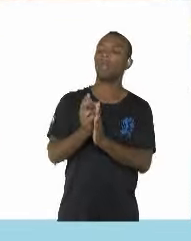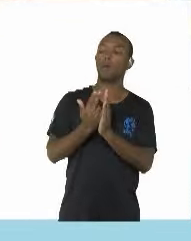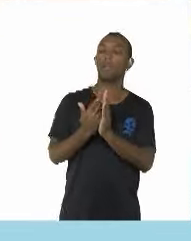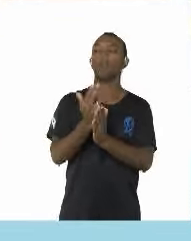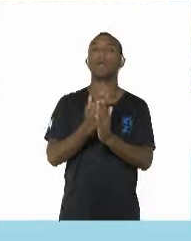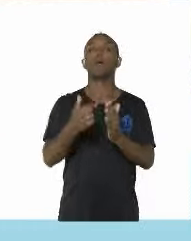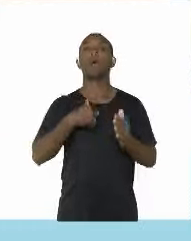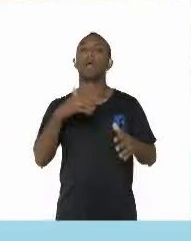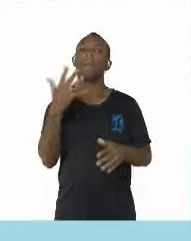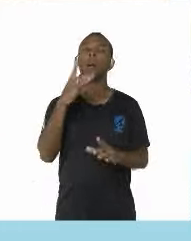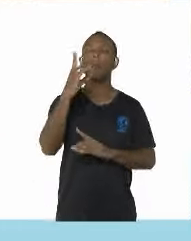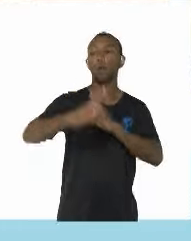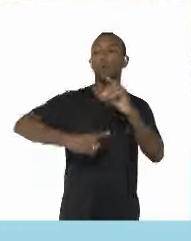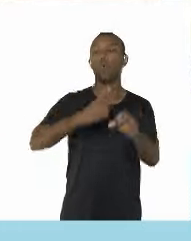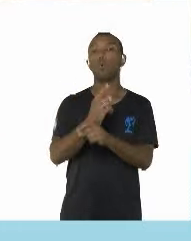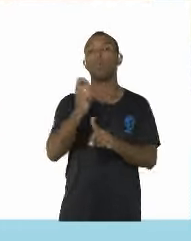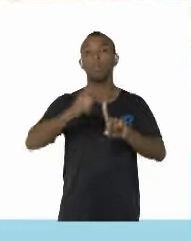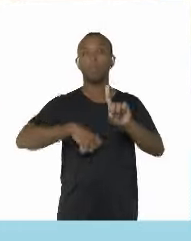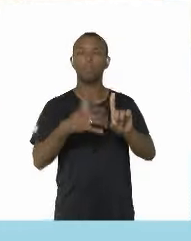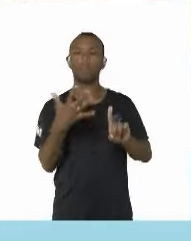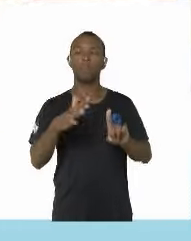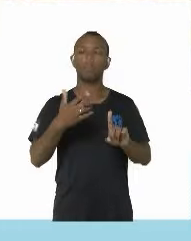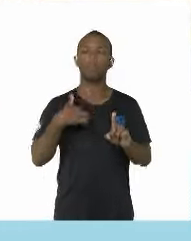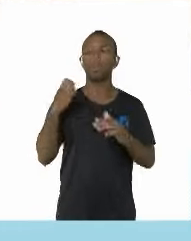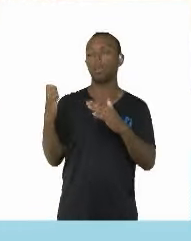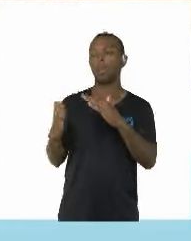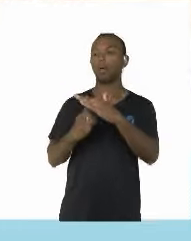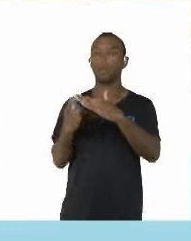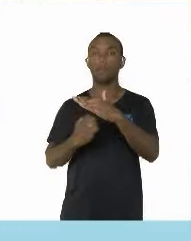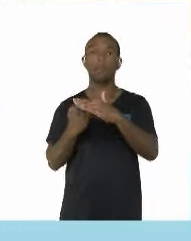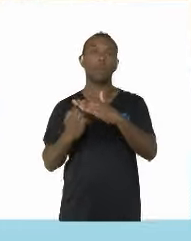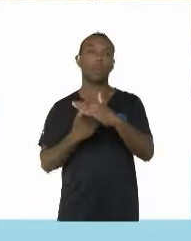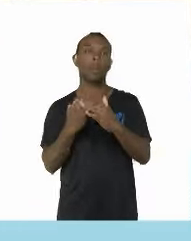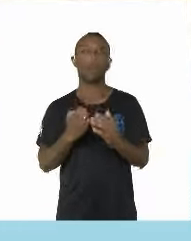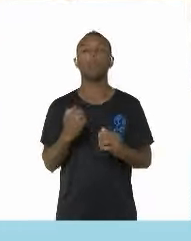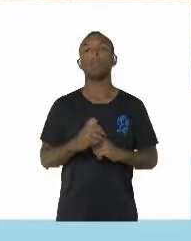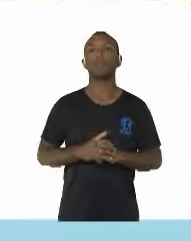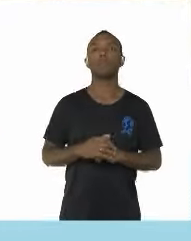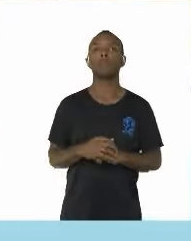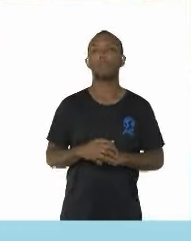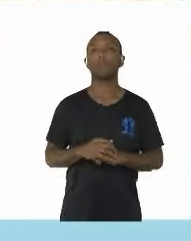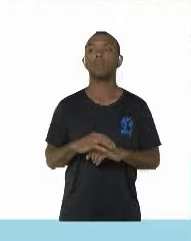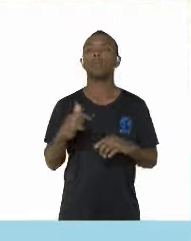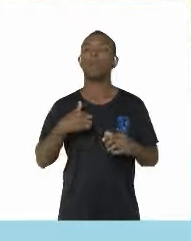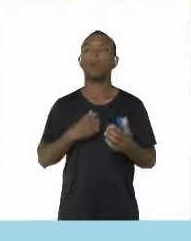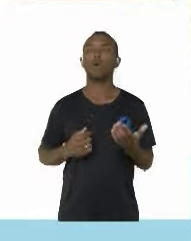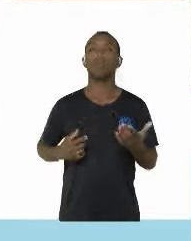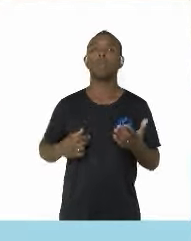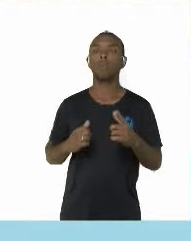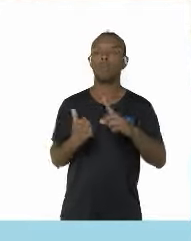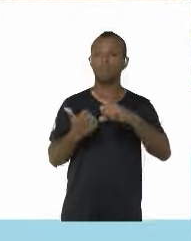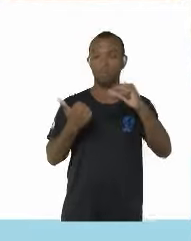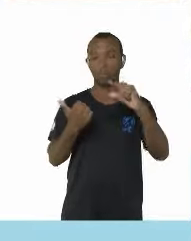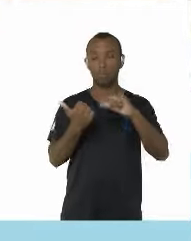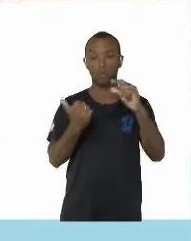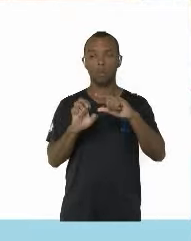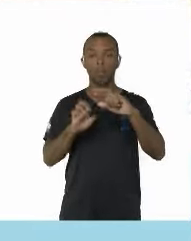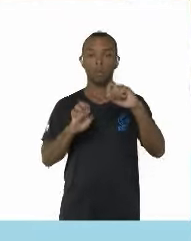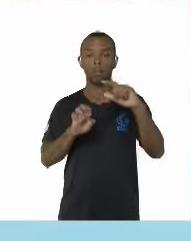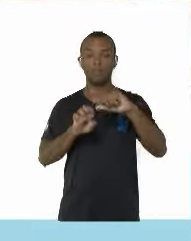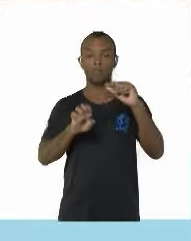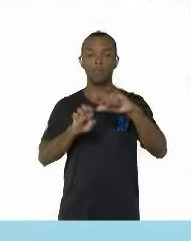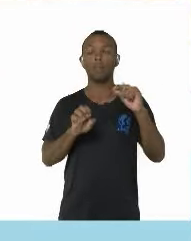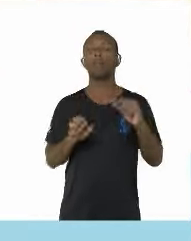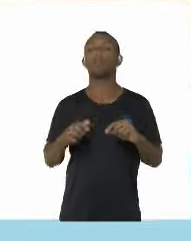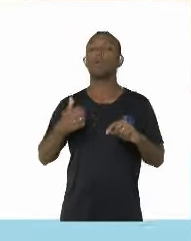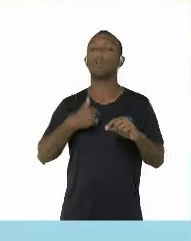menos um ano lá, um ano e um mês, e eu decidi empreender. Então eu decidi abrir a minha própria marca de acessórios, né? E eu, na época,